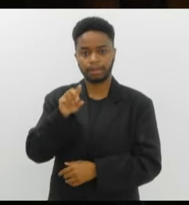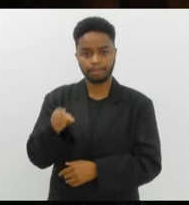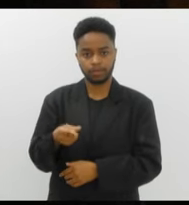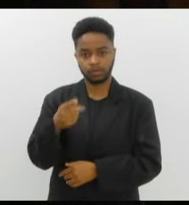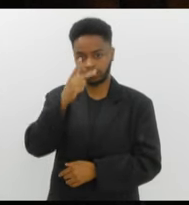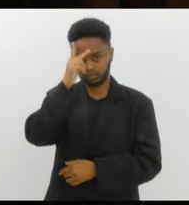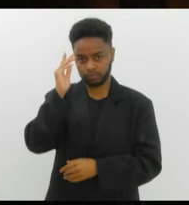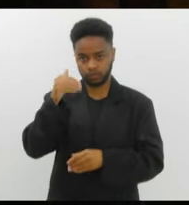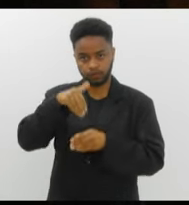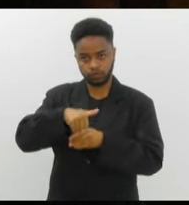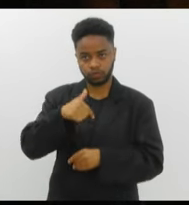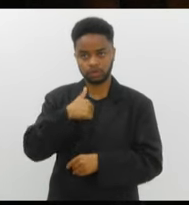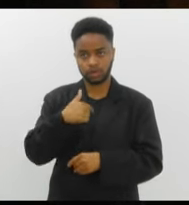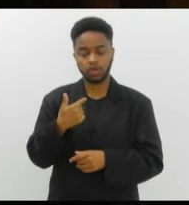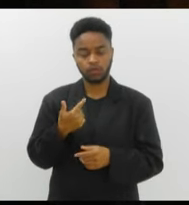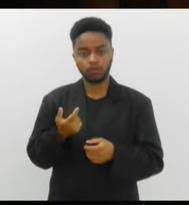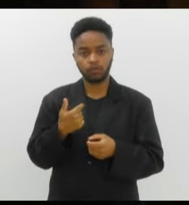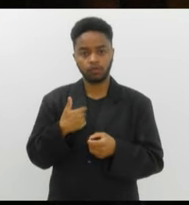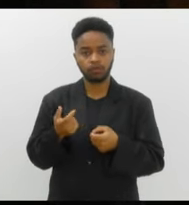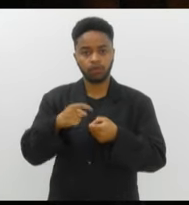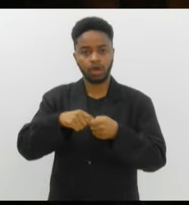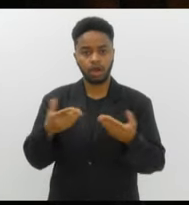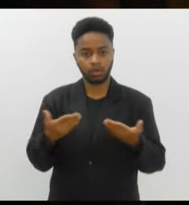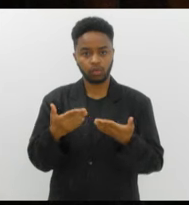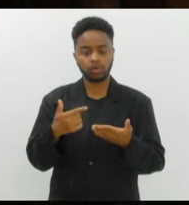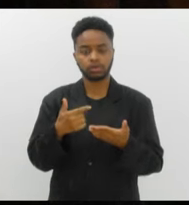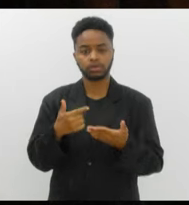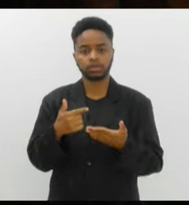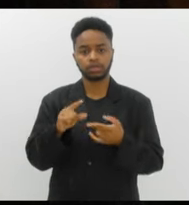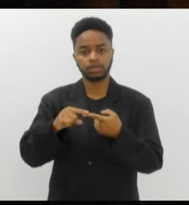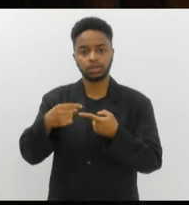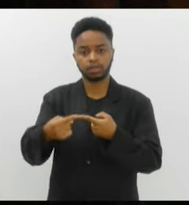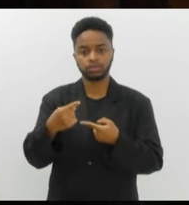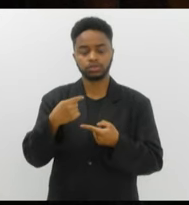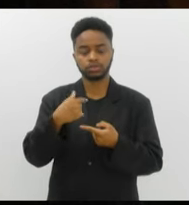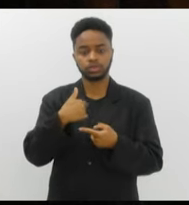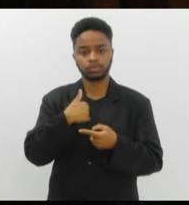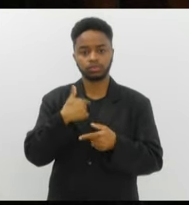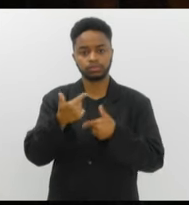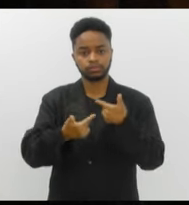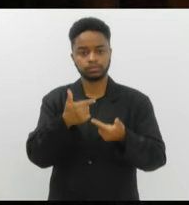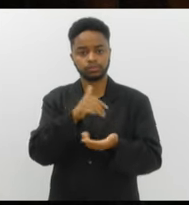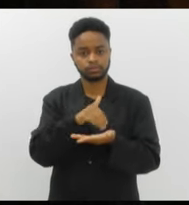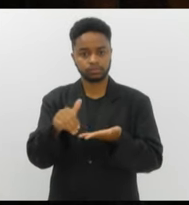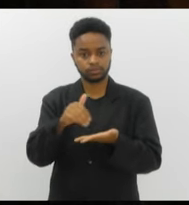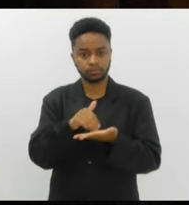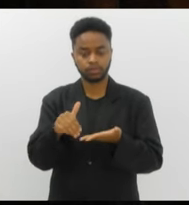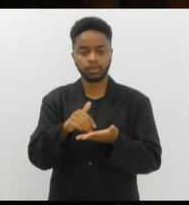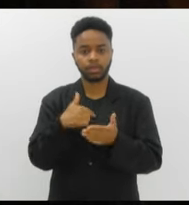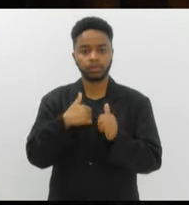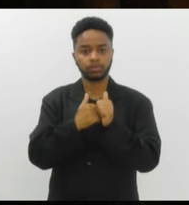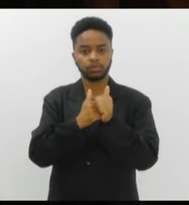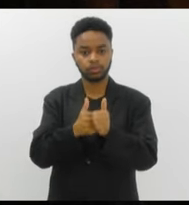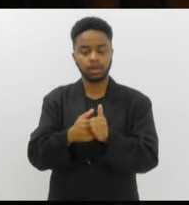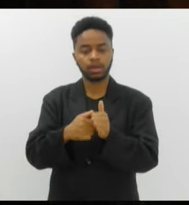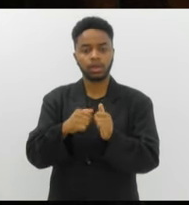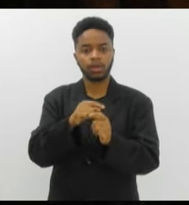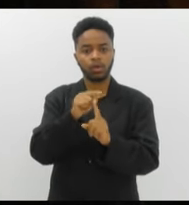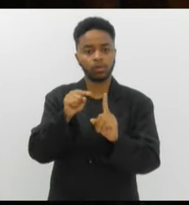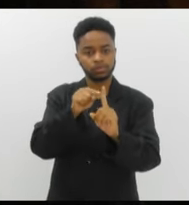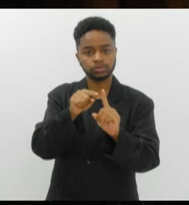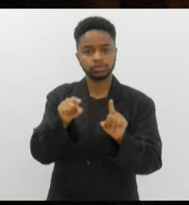e agora reassumo o mandato depois de ficar à frente da Secretaria da Casa Civil, acompanhando as metas, acompanhando os